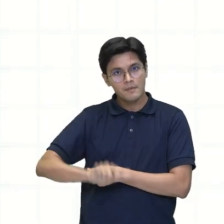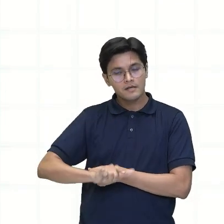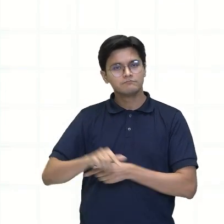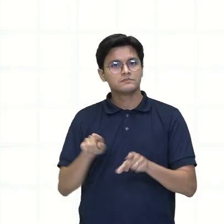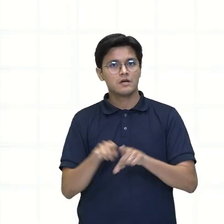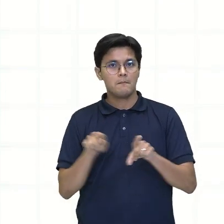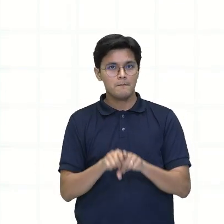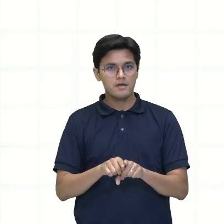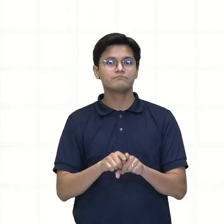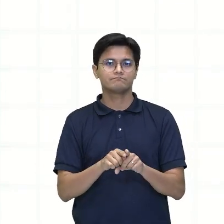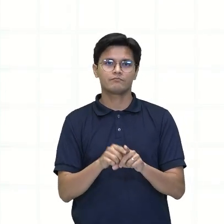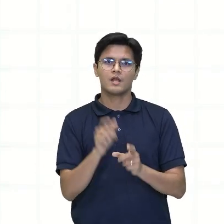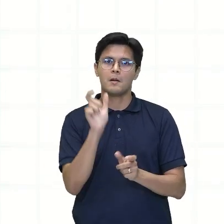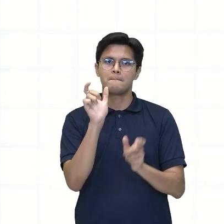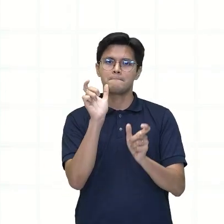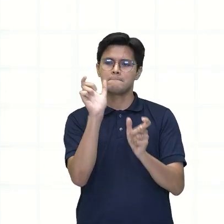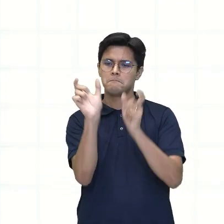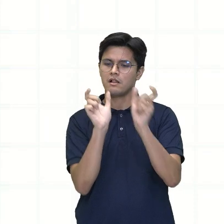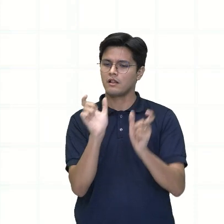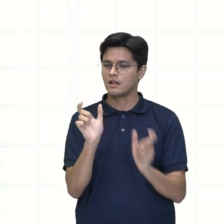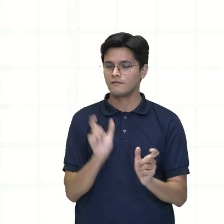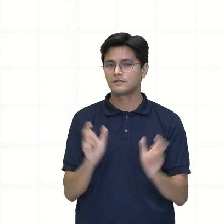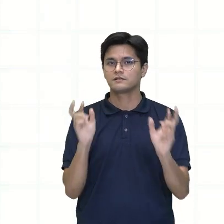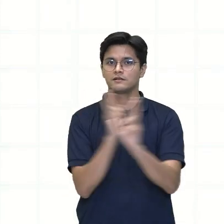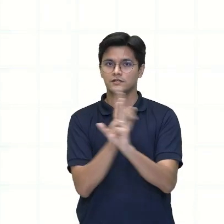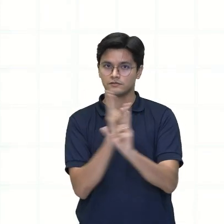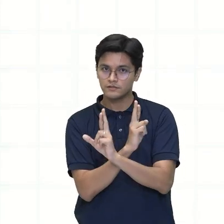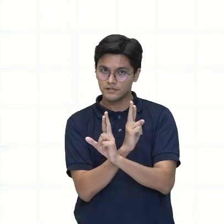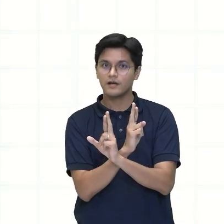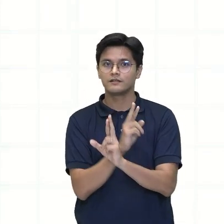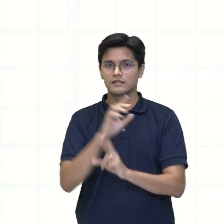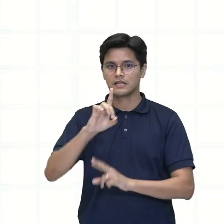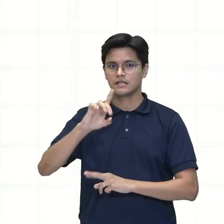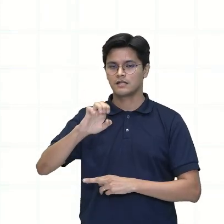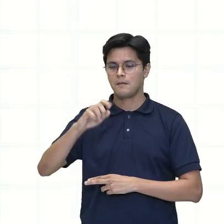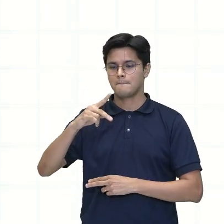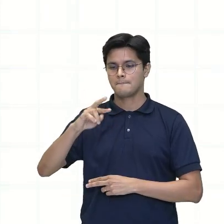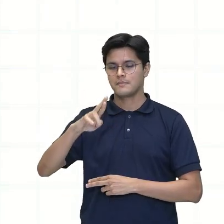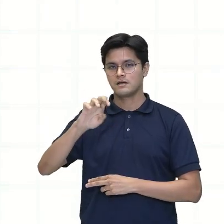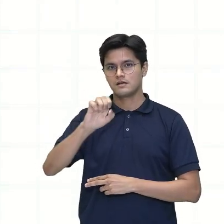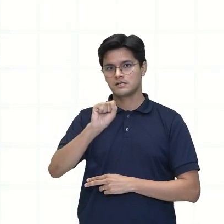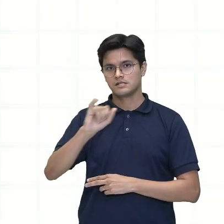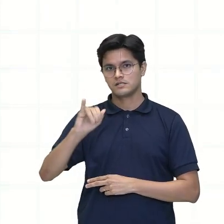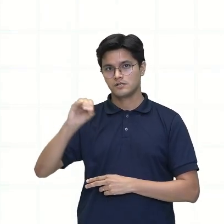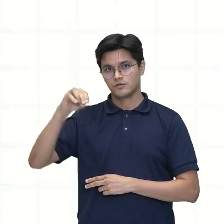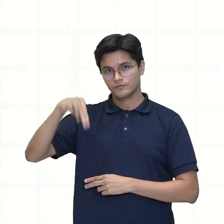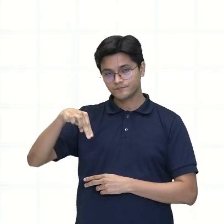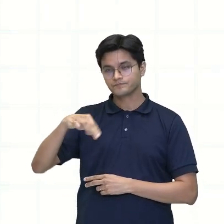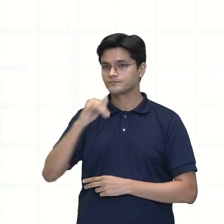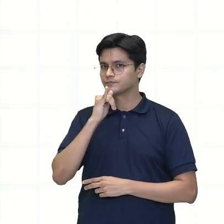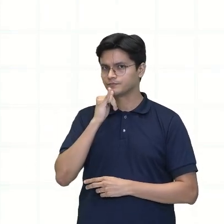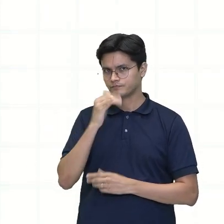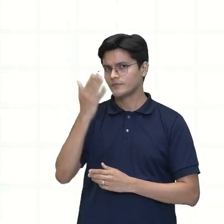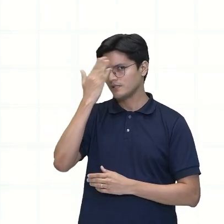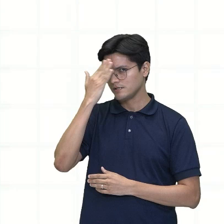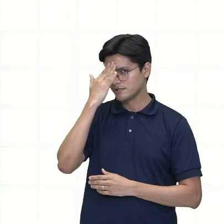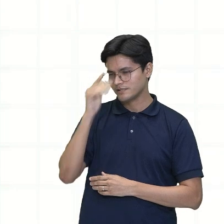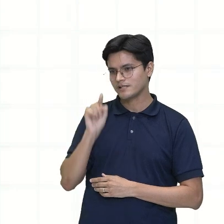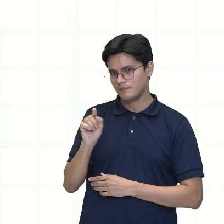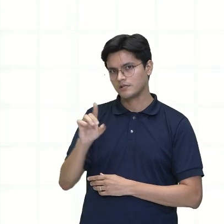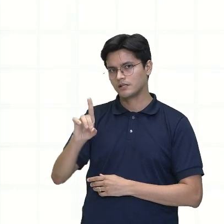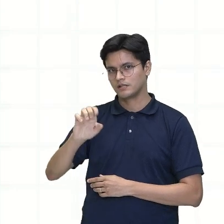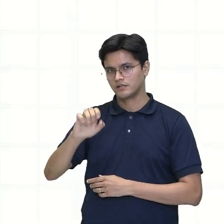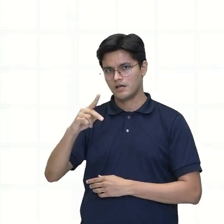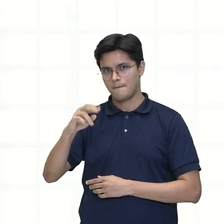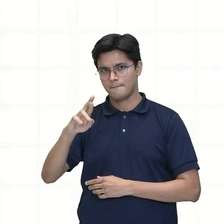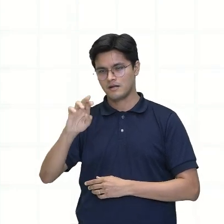Se a depressão é uma doença, então vai aparecer palavras relacionadas a isso, ó. Por exemplo, a palavra disorder. Não é algo que é uma desordem no